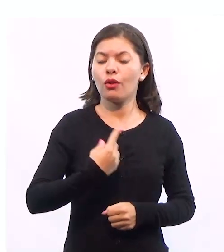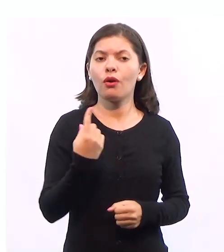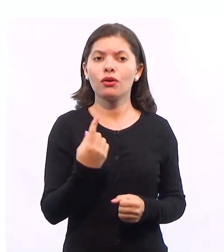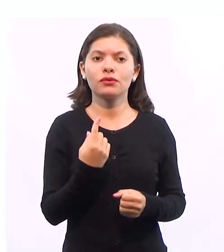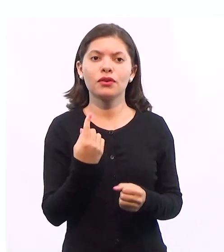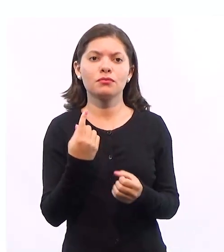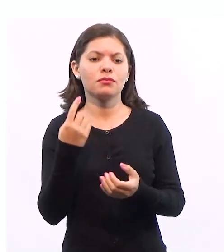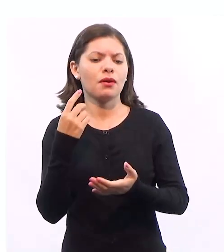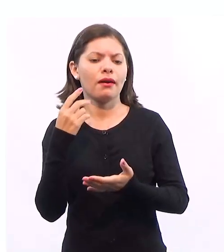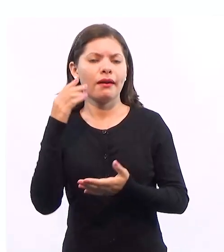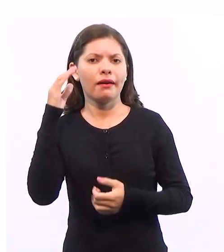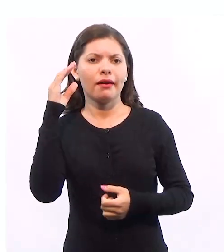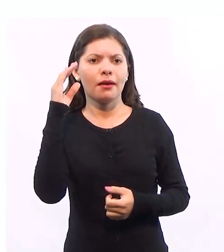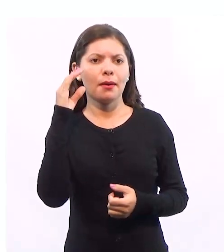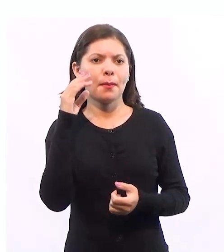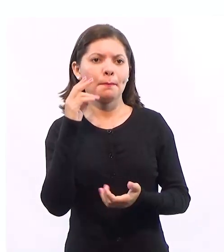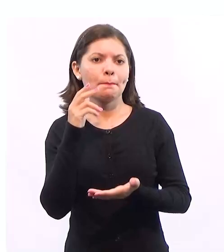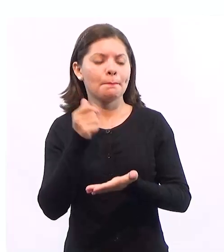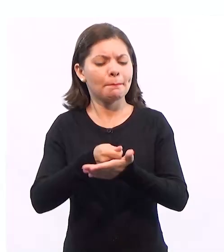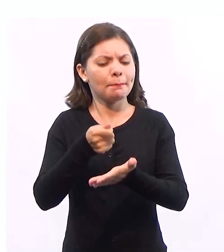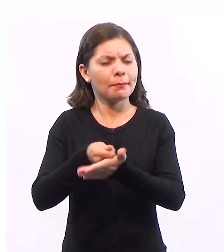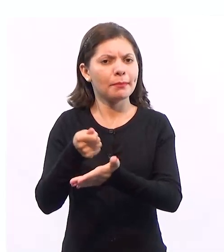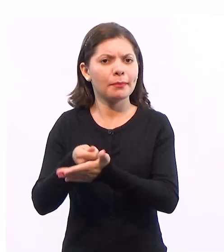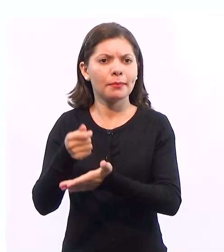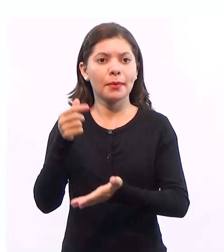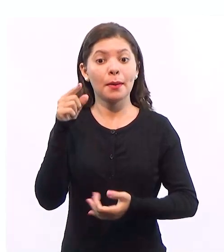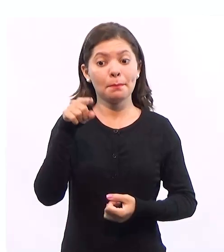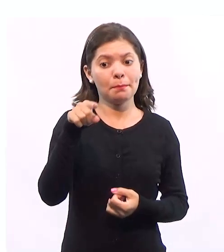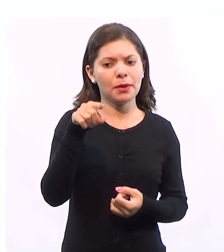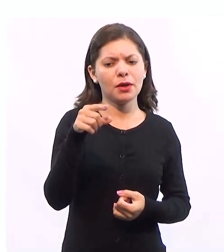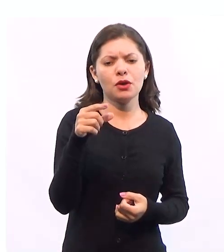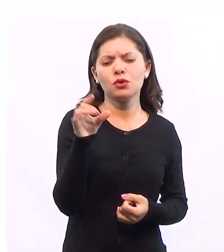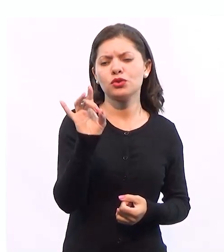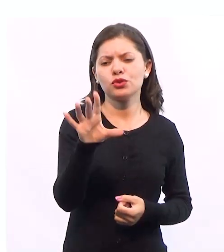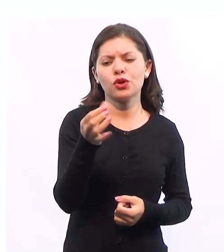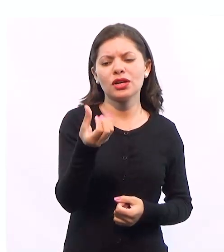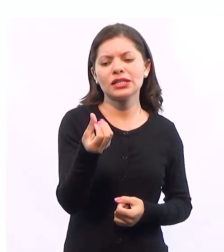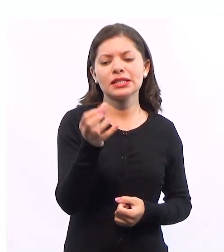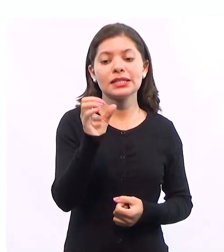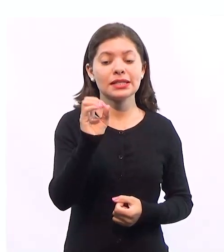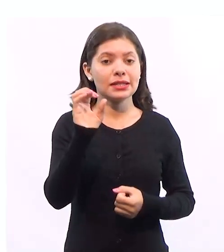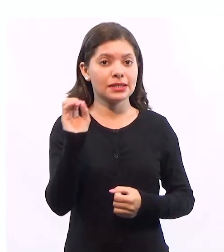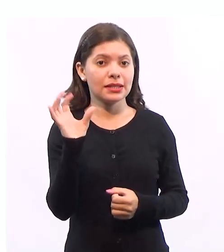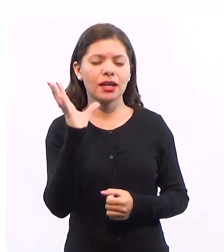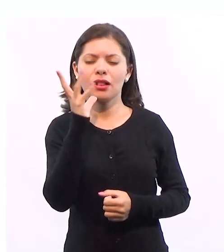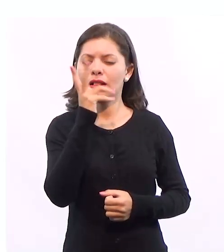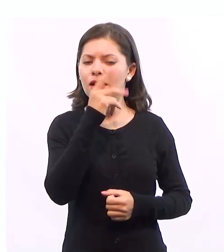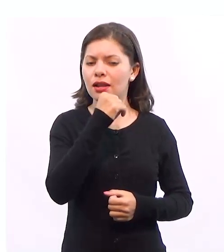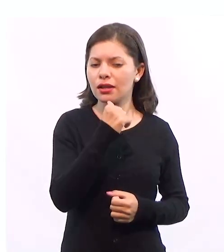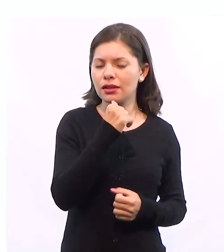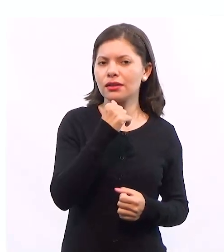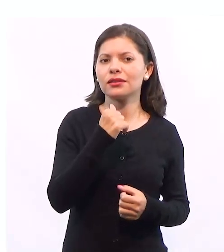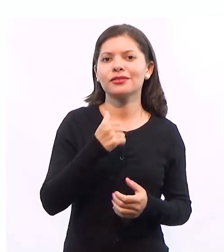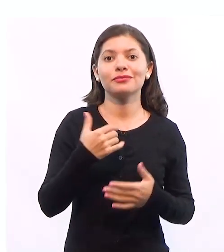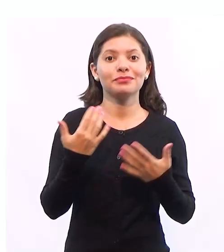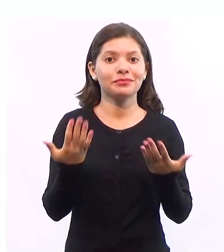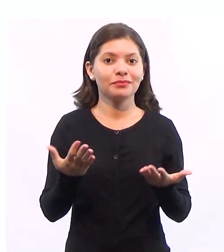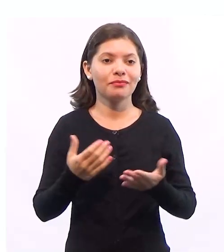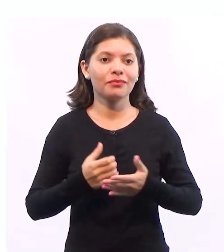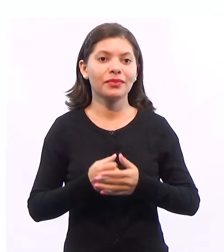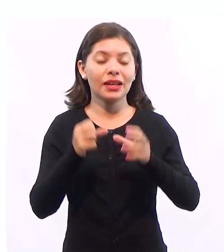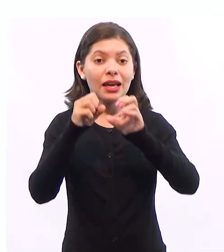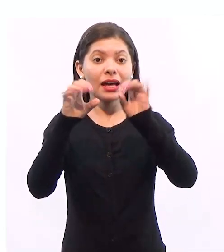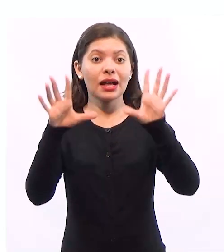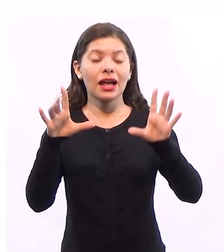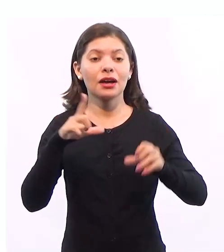Ah, eles querem produzir 1.000, nós só vamos produzir 600, tá? Vamos dar uma lentidão aí, vamos botar uma pressão. E é claro, existia